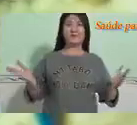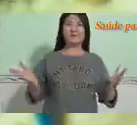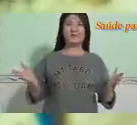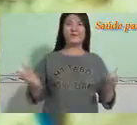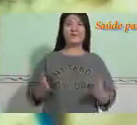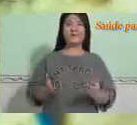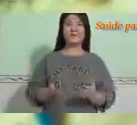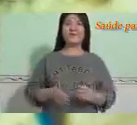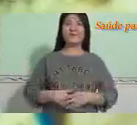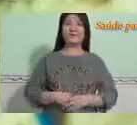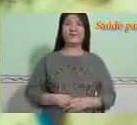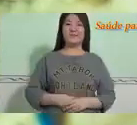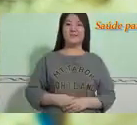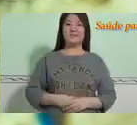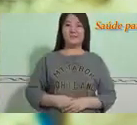MGR e o